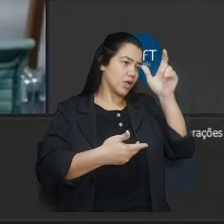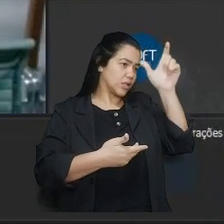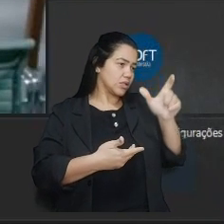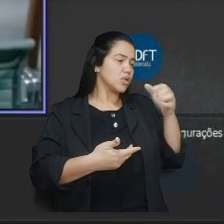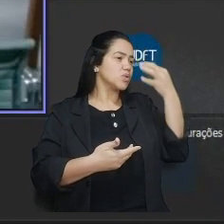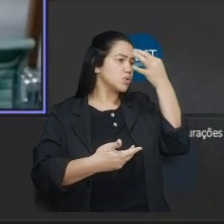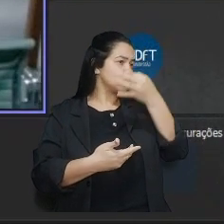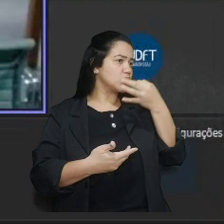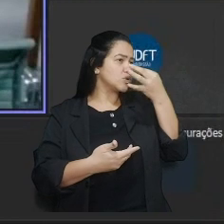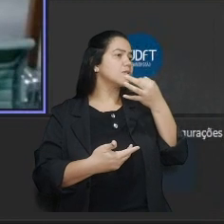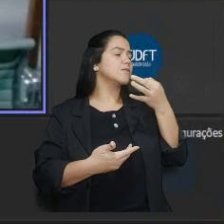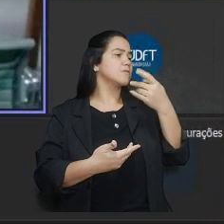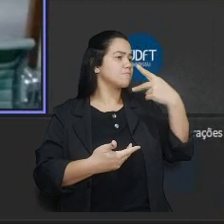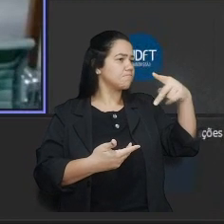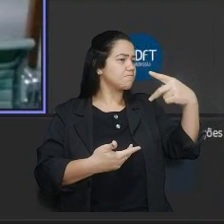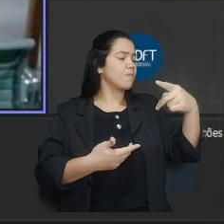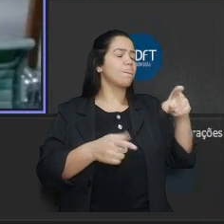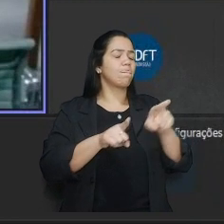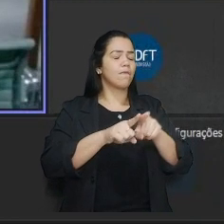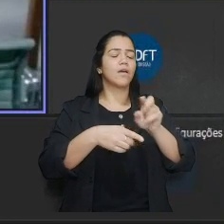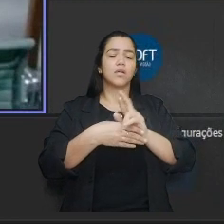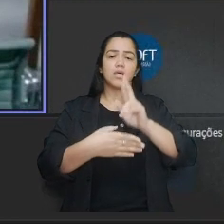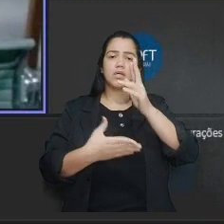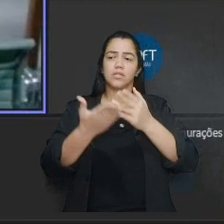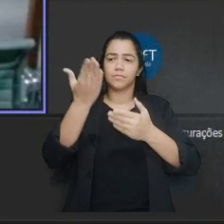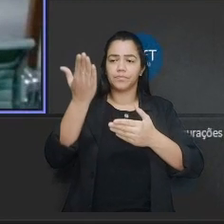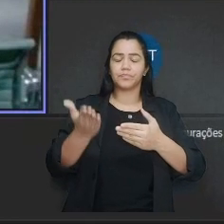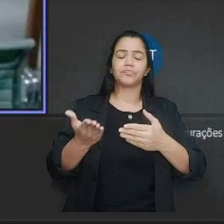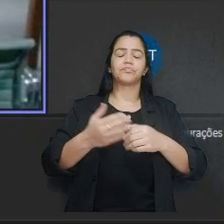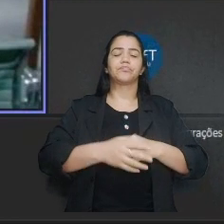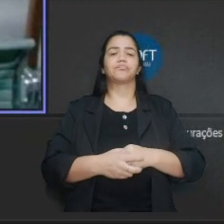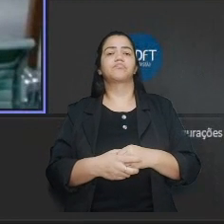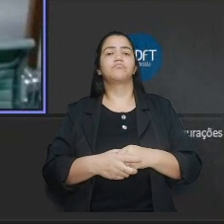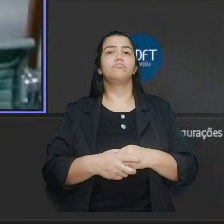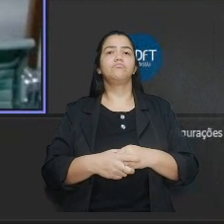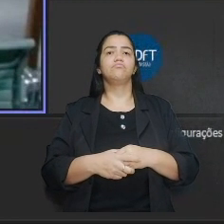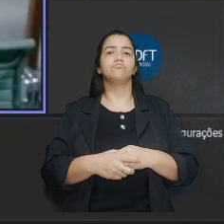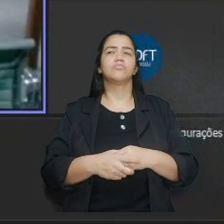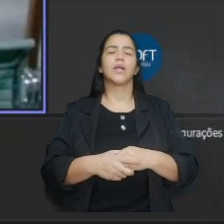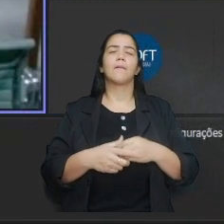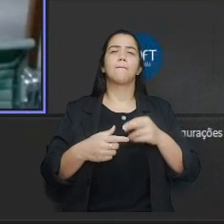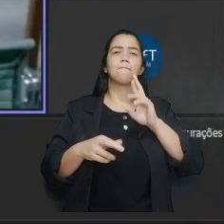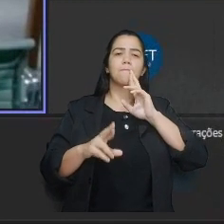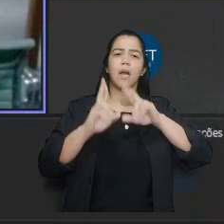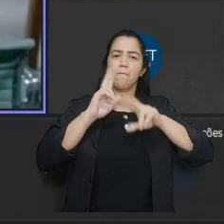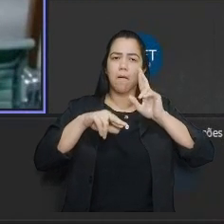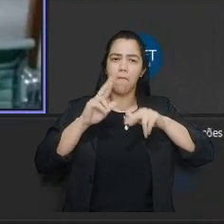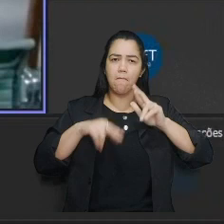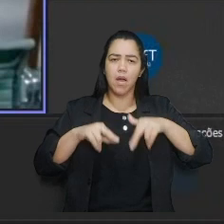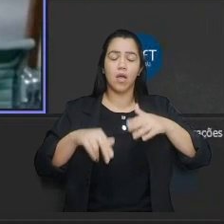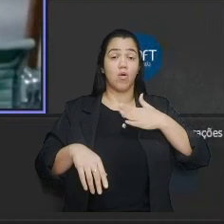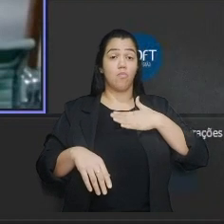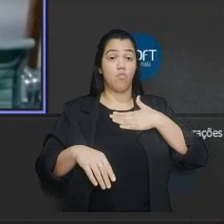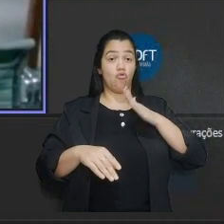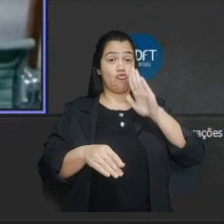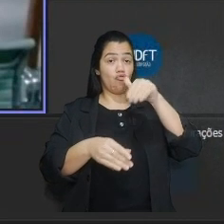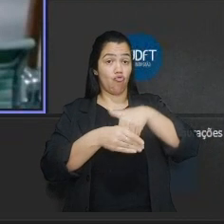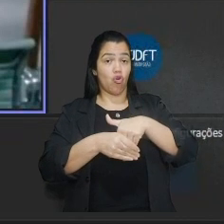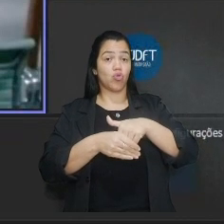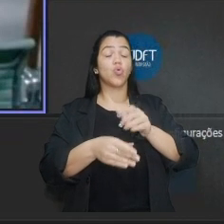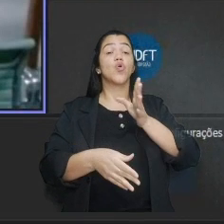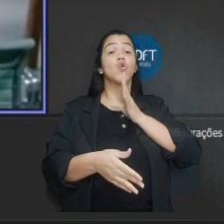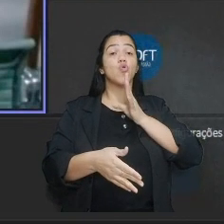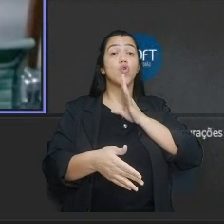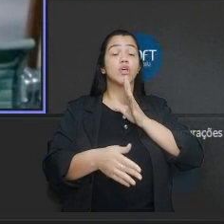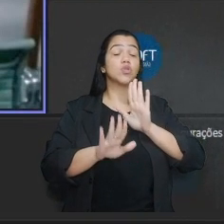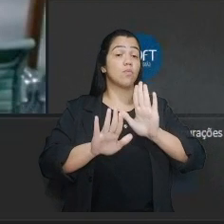julgamento. Agradeço, doutora Ruth, a sustentação oral de Vossas Excelências. Desembargador de Aulas, por gentileza. Presidente, todos esses pontos foram